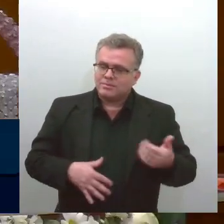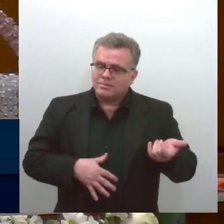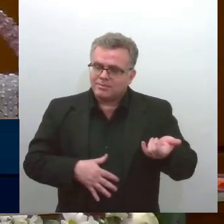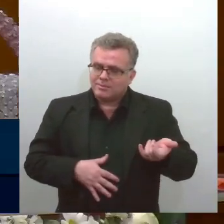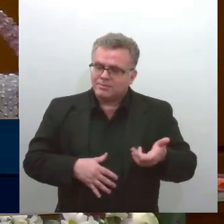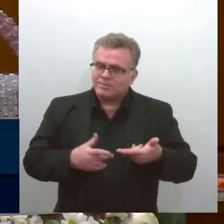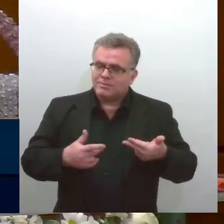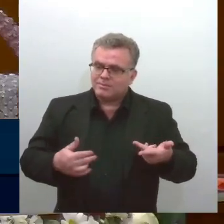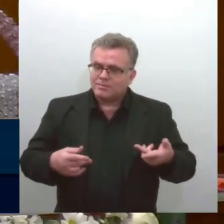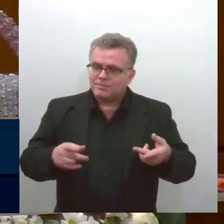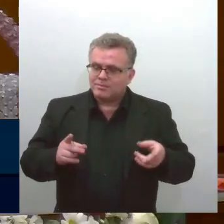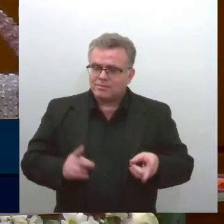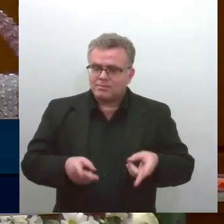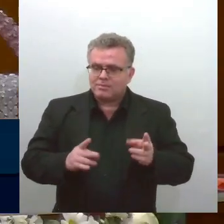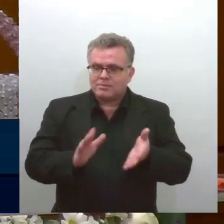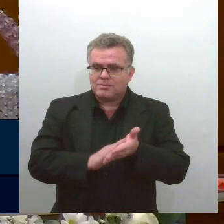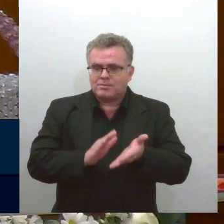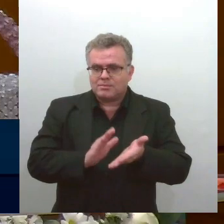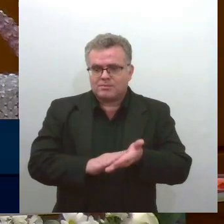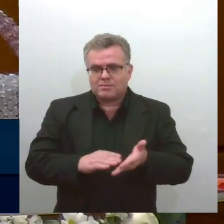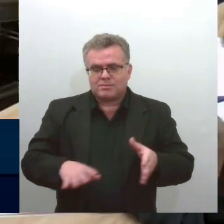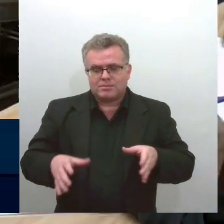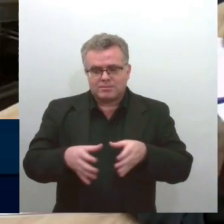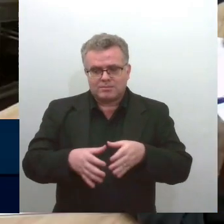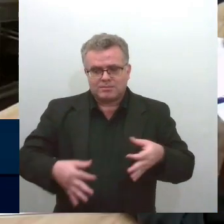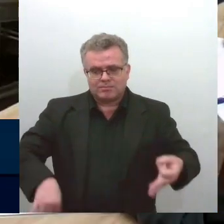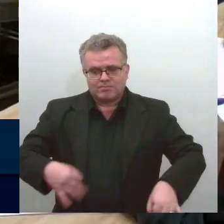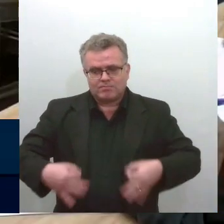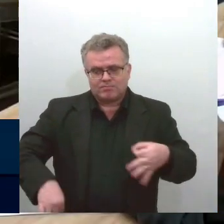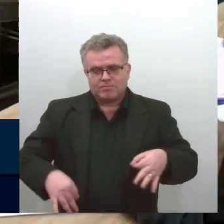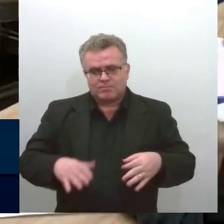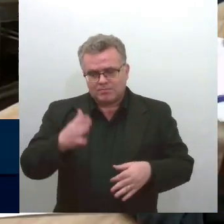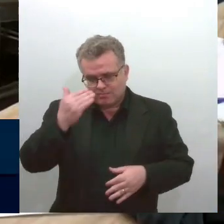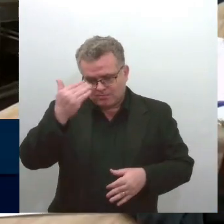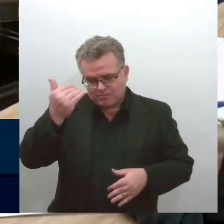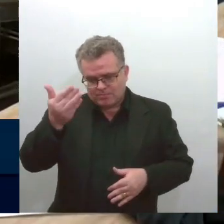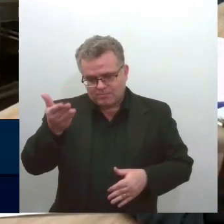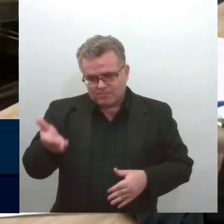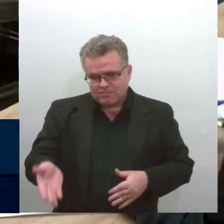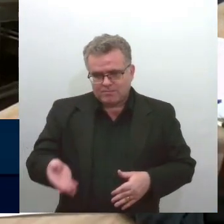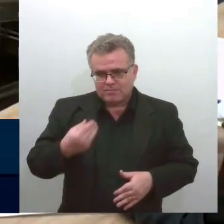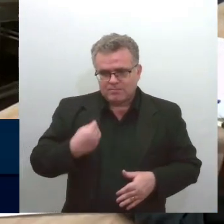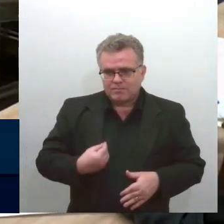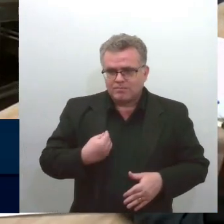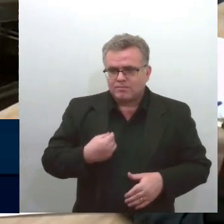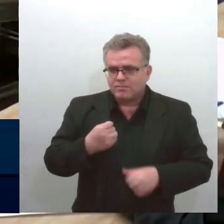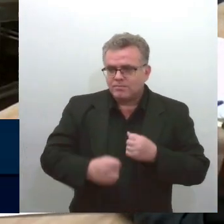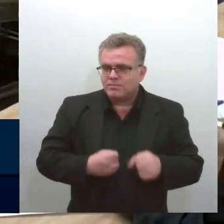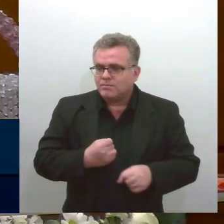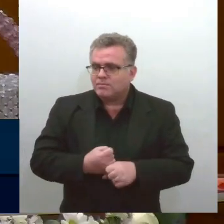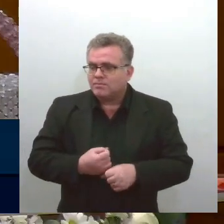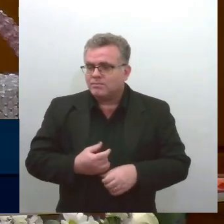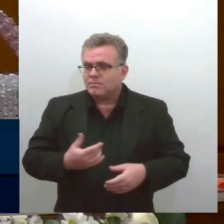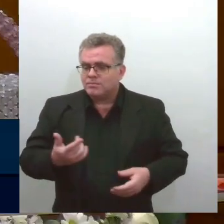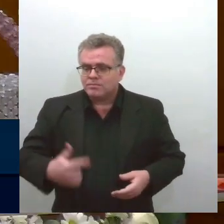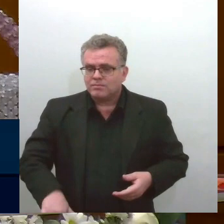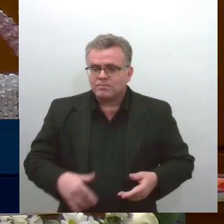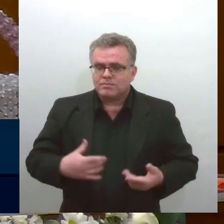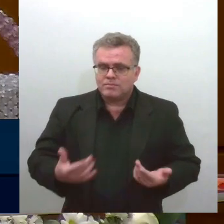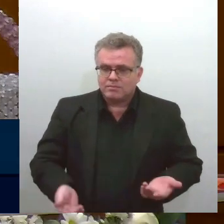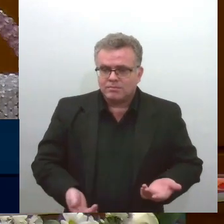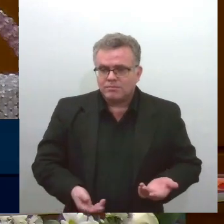espero que tenha sucesso esse ano de novo. O jornalista e radialista Saulo José